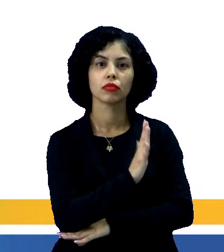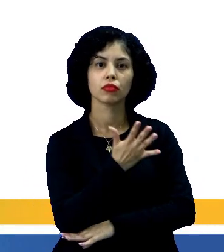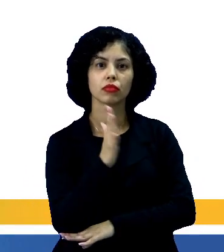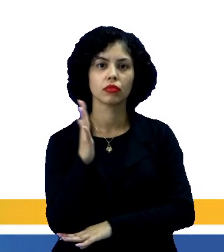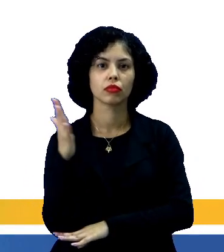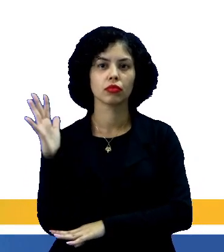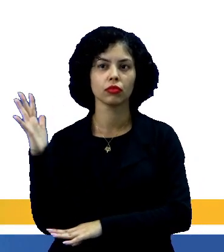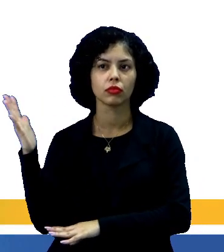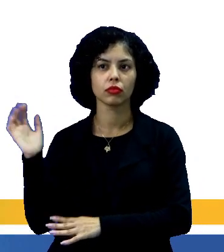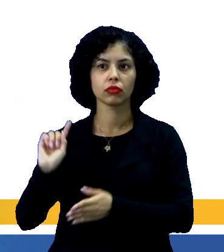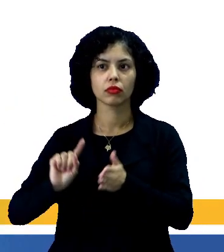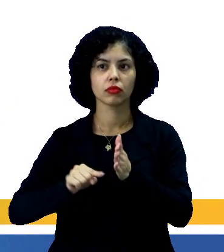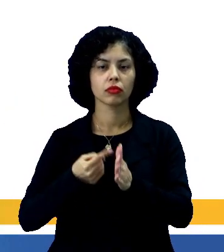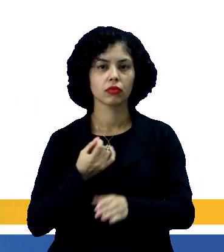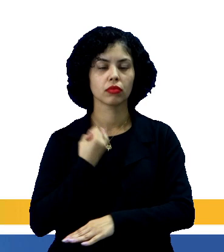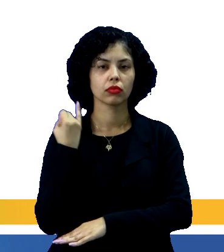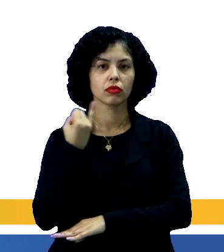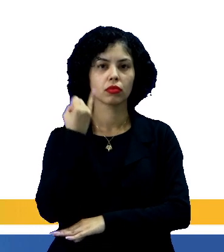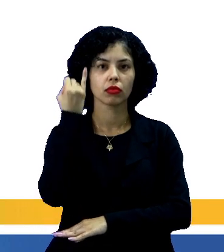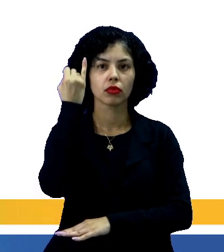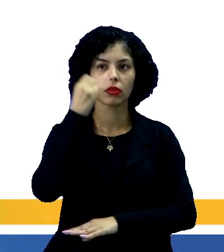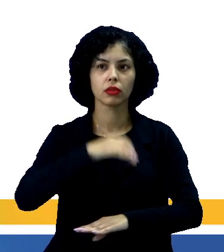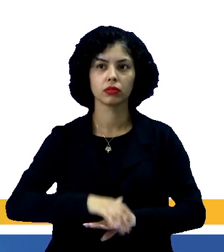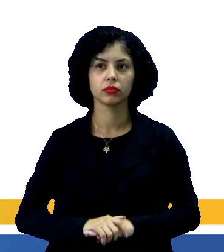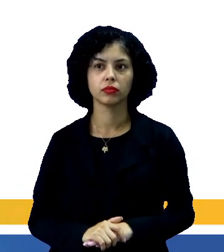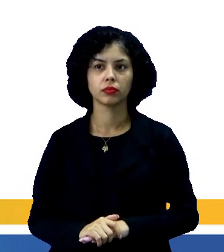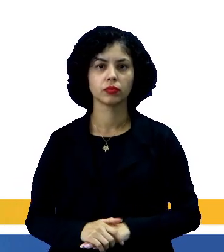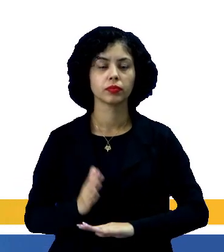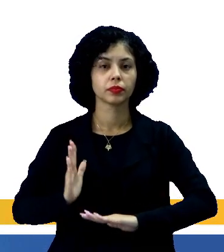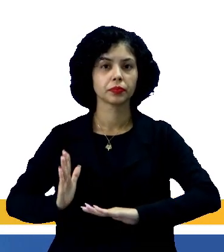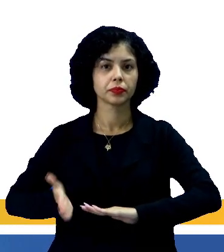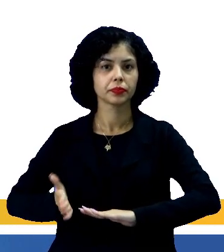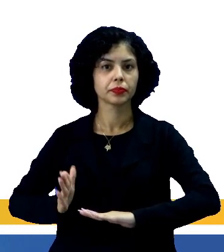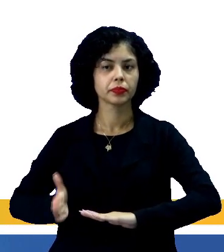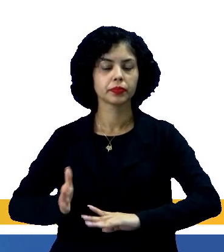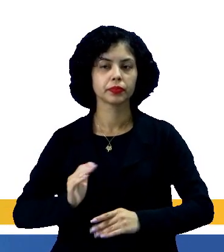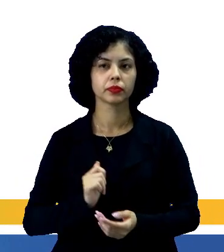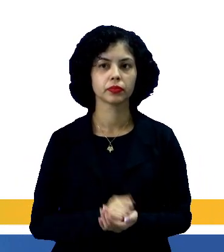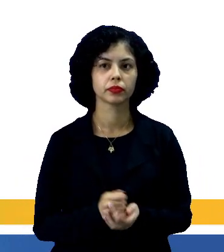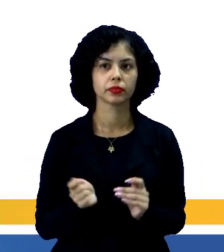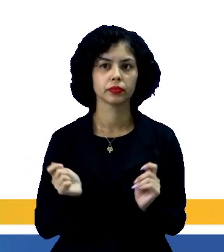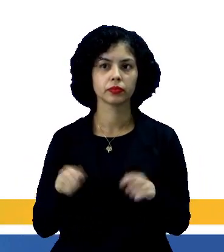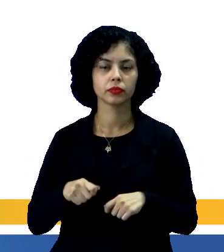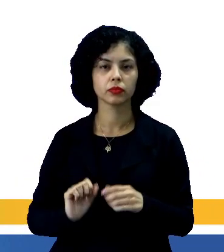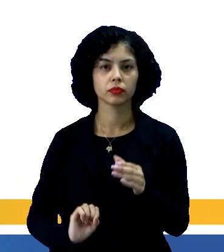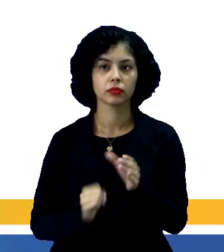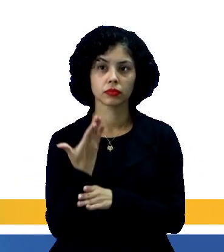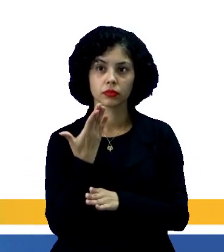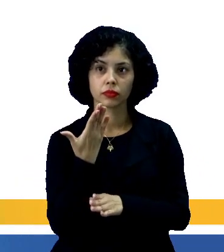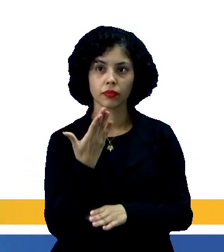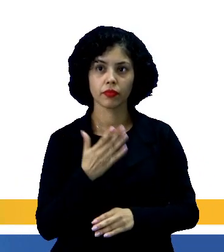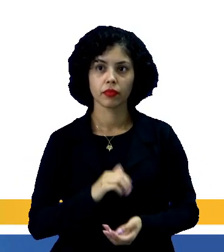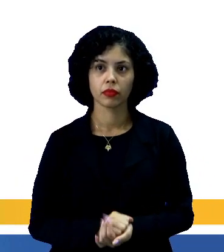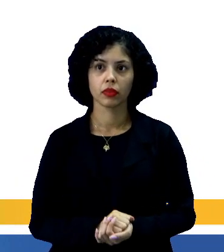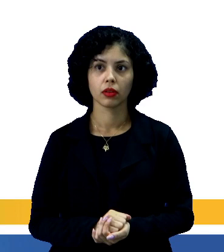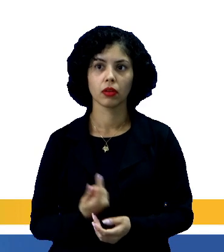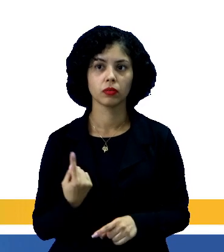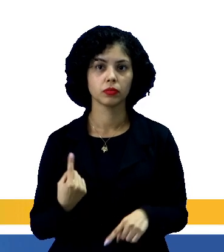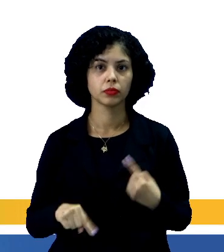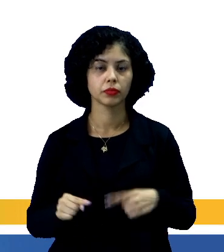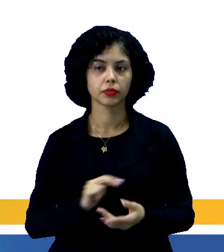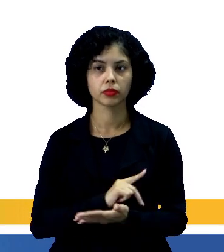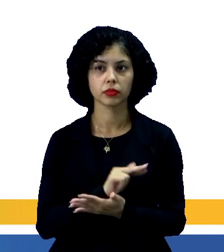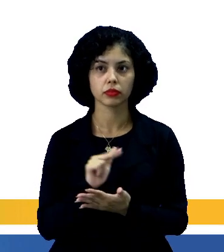ambiental, uma das principais pautas contemporâneas, possibilitou o surgimento de concepções